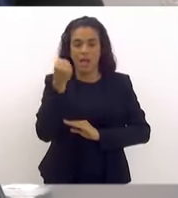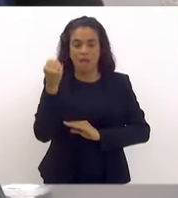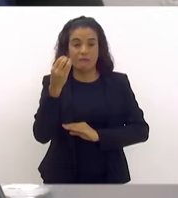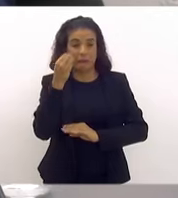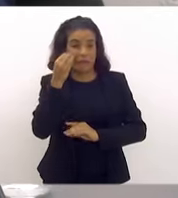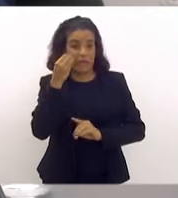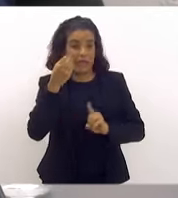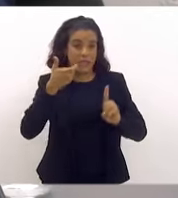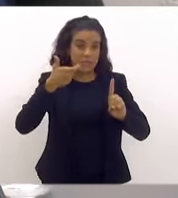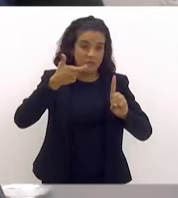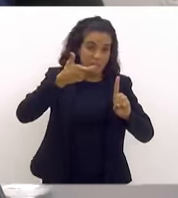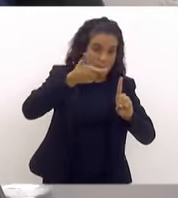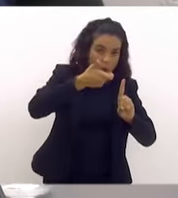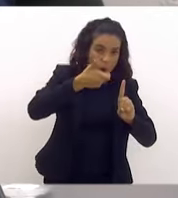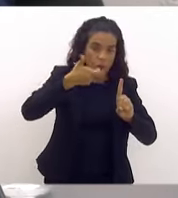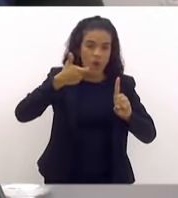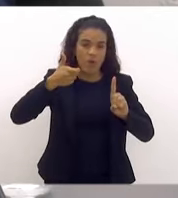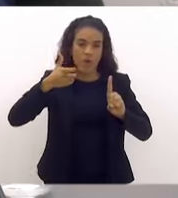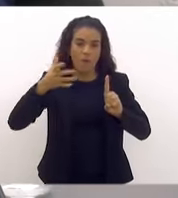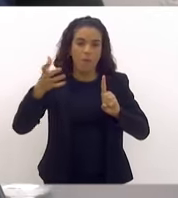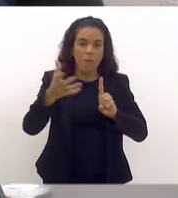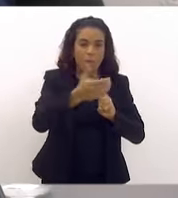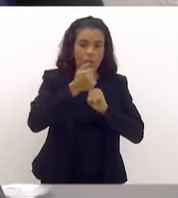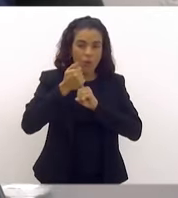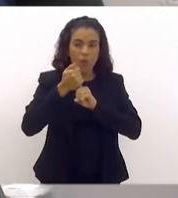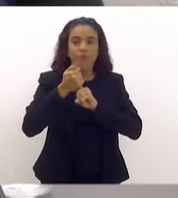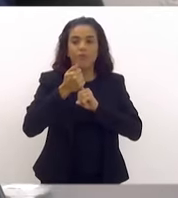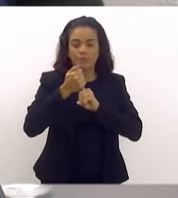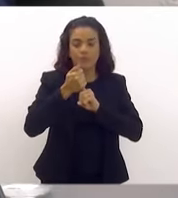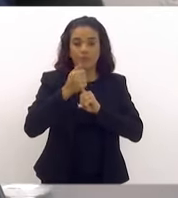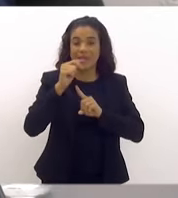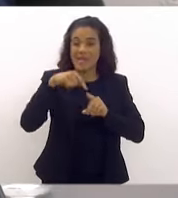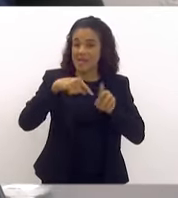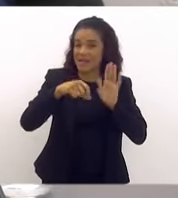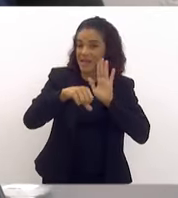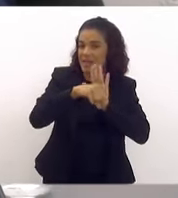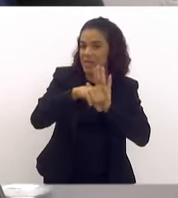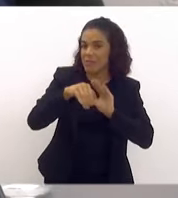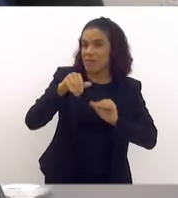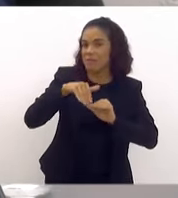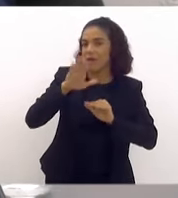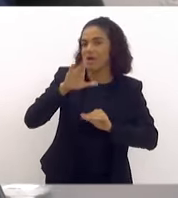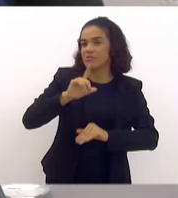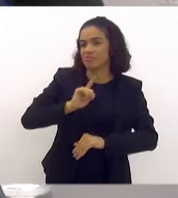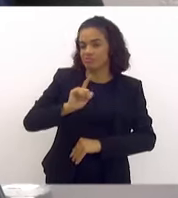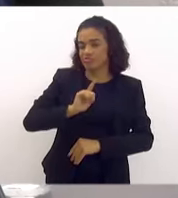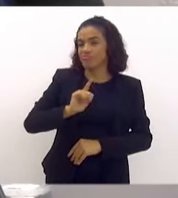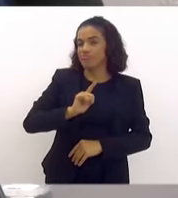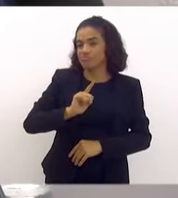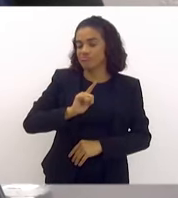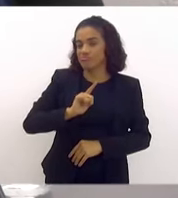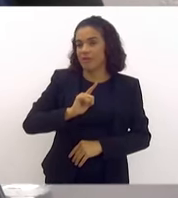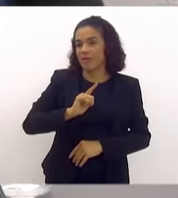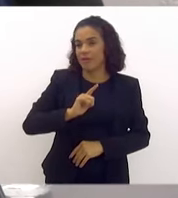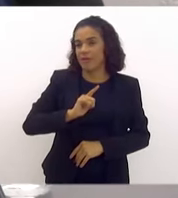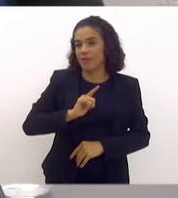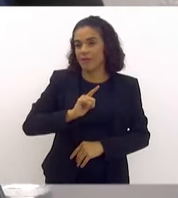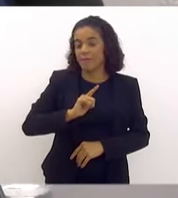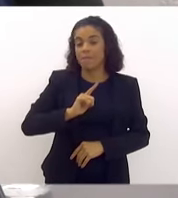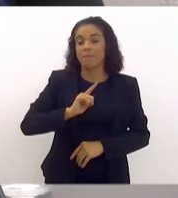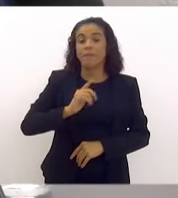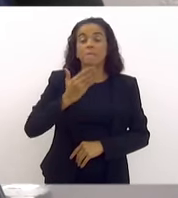homicídio extorsão sequestro esses crimes normalmente vem com representação de